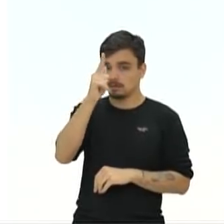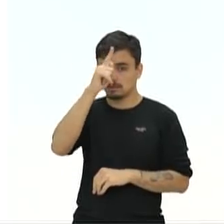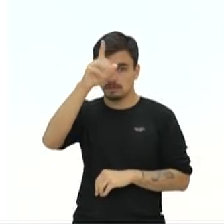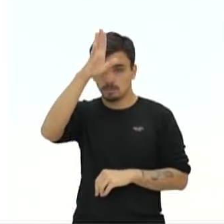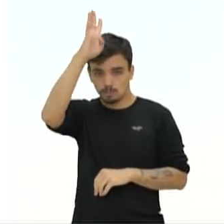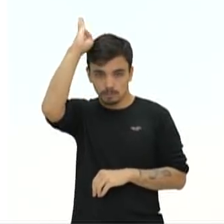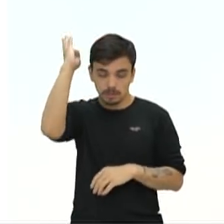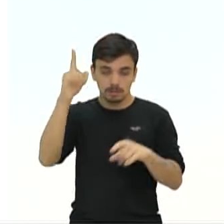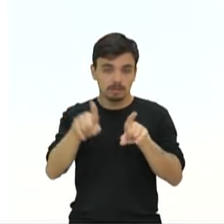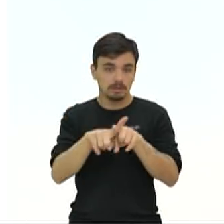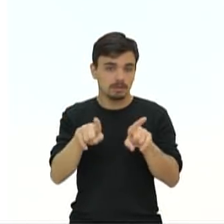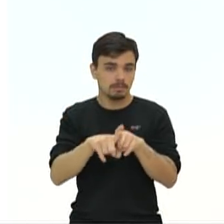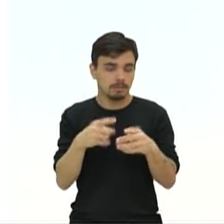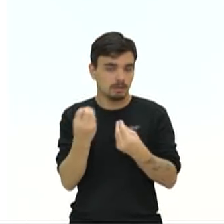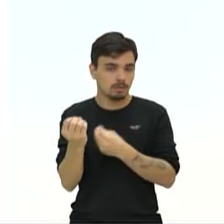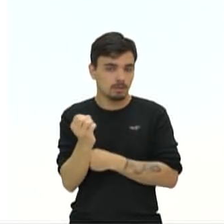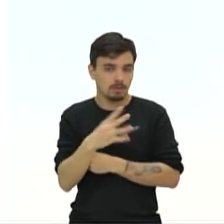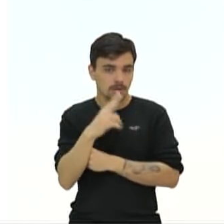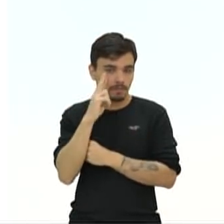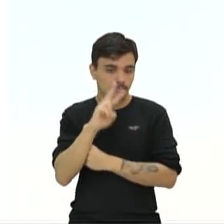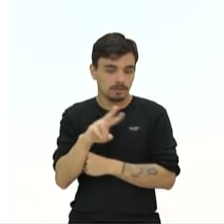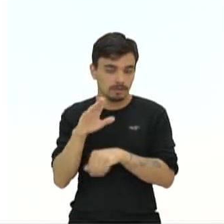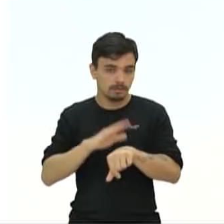greco-romano, nova visão do tempo,